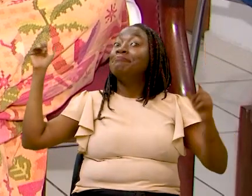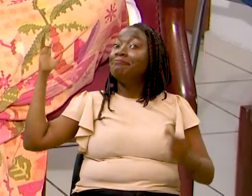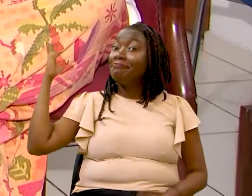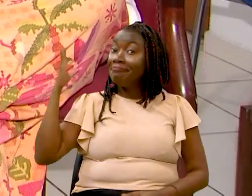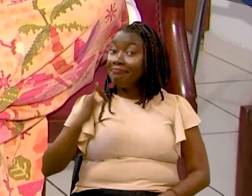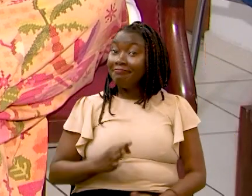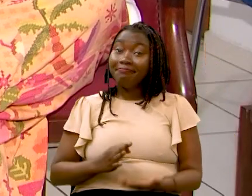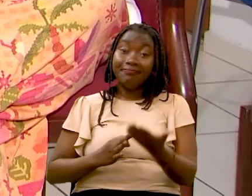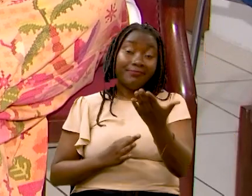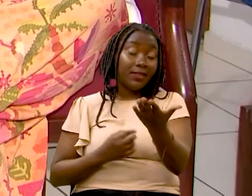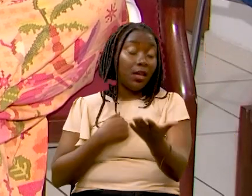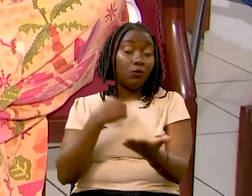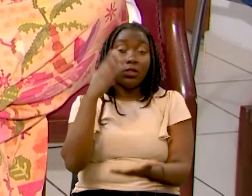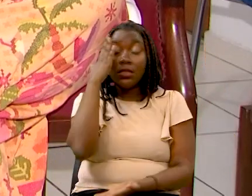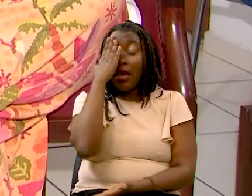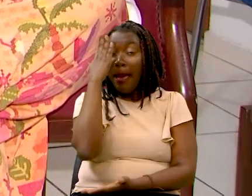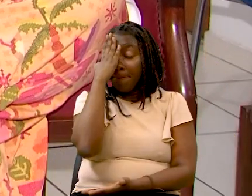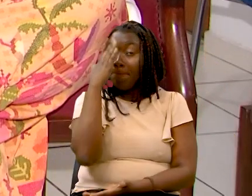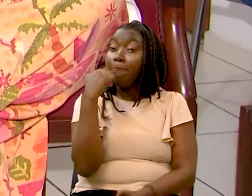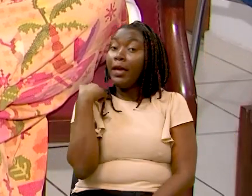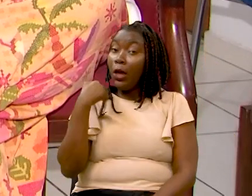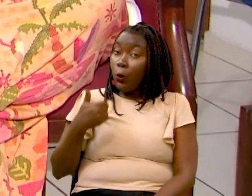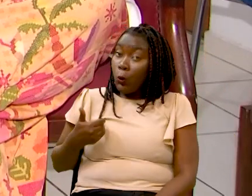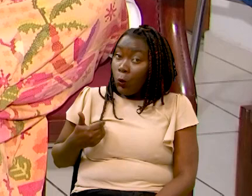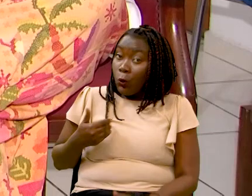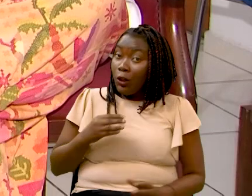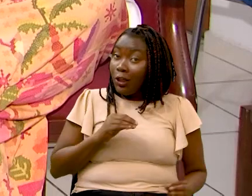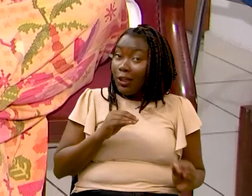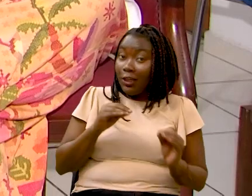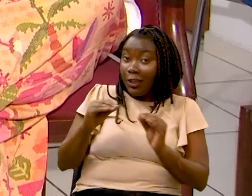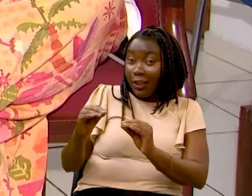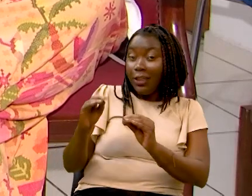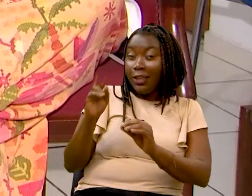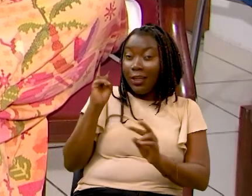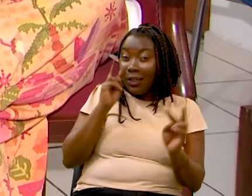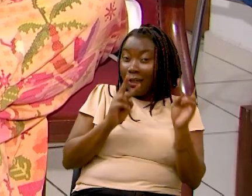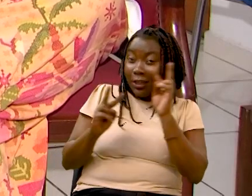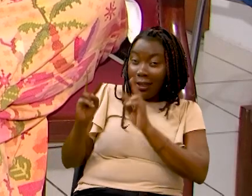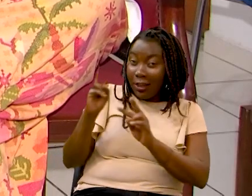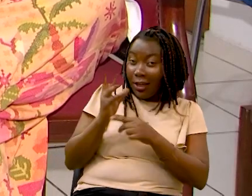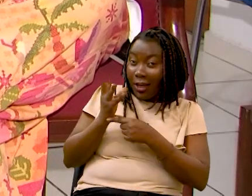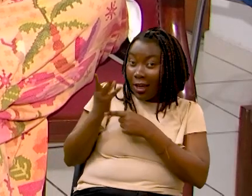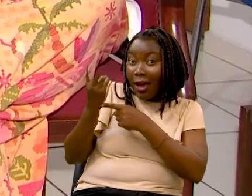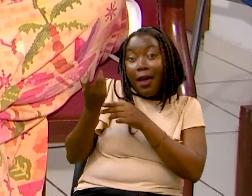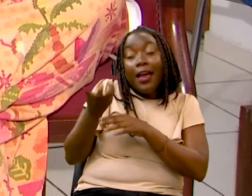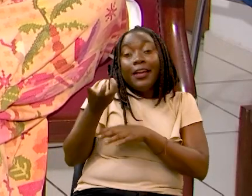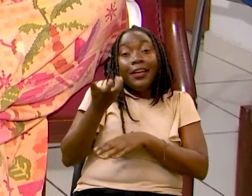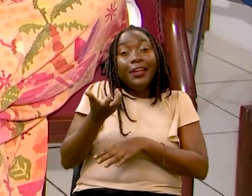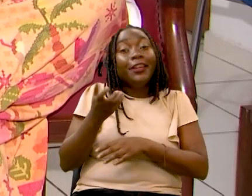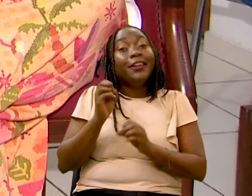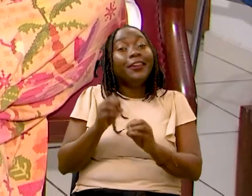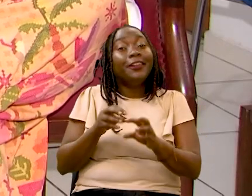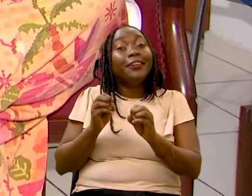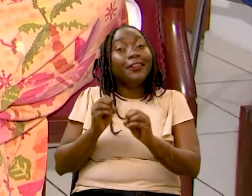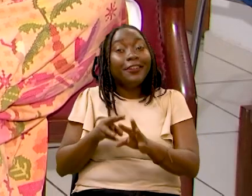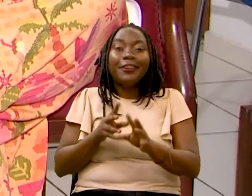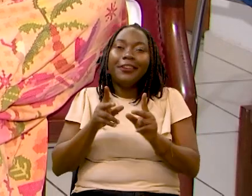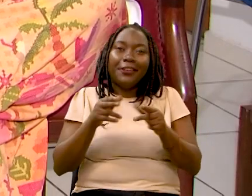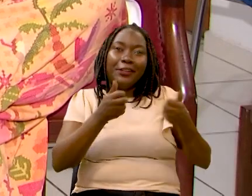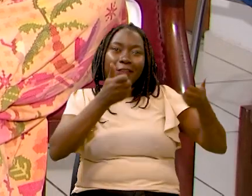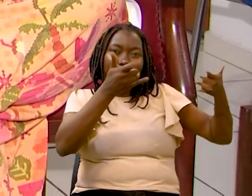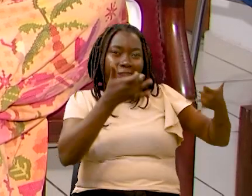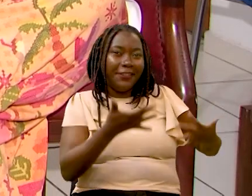despertar? Foi exatamente isso. Eu sabia que eu iria para as artes visuais. Mas eu queria